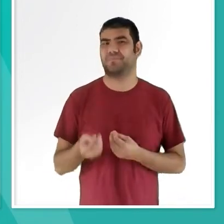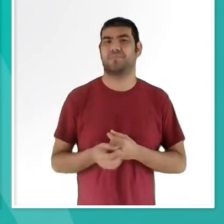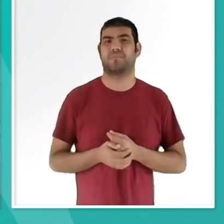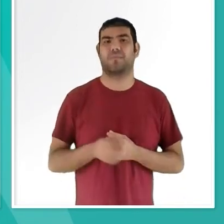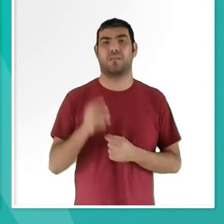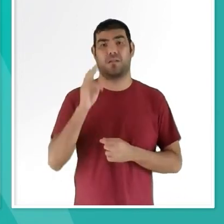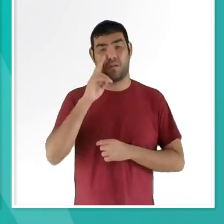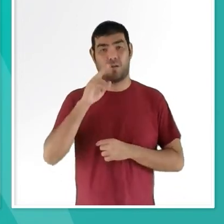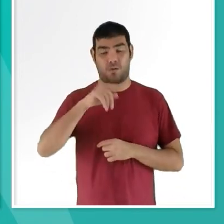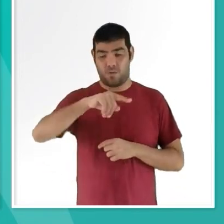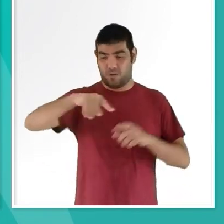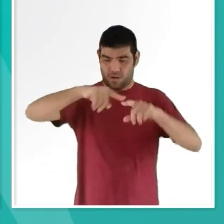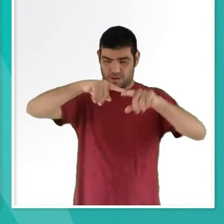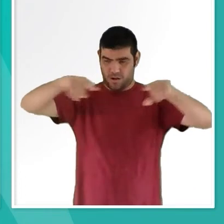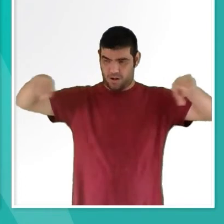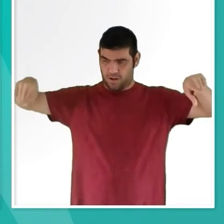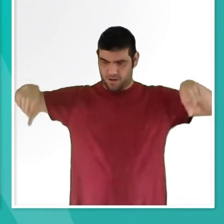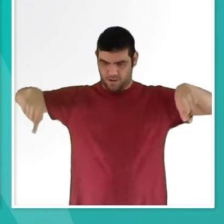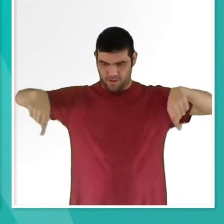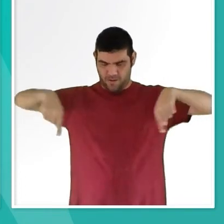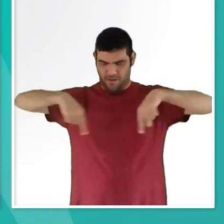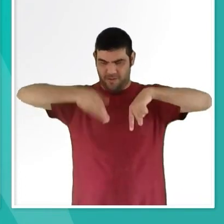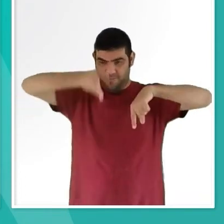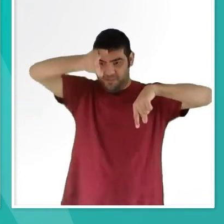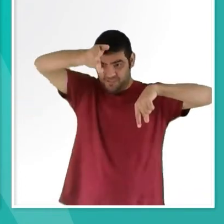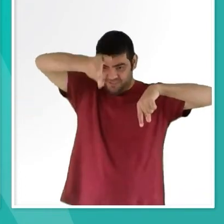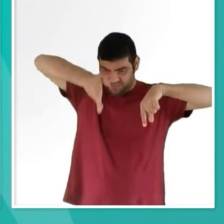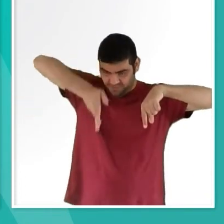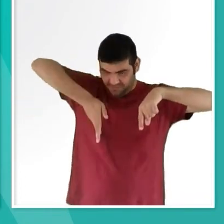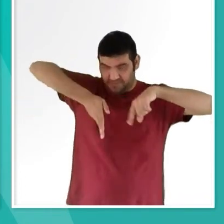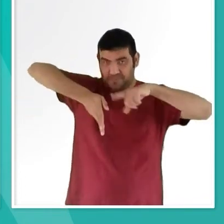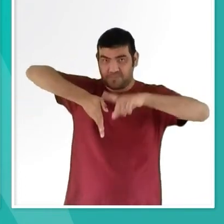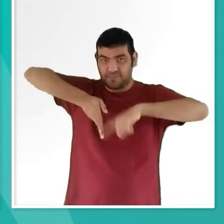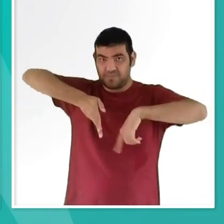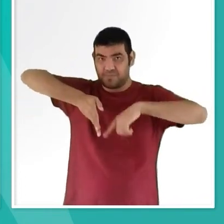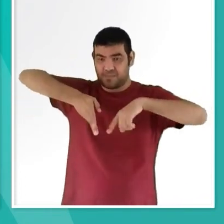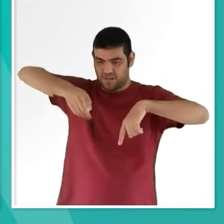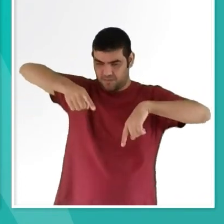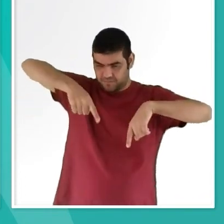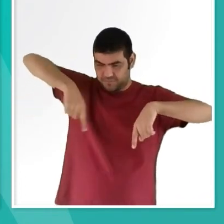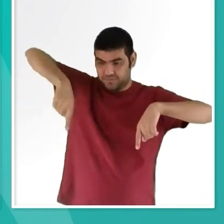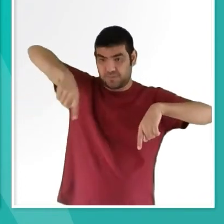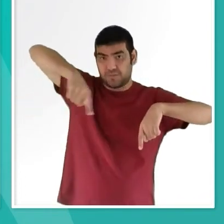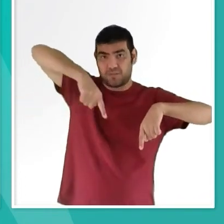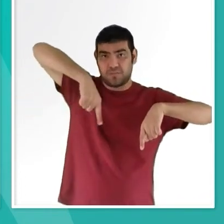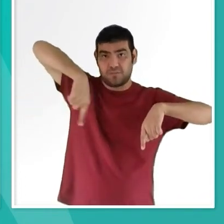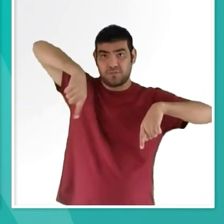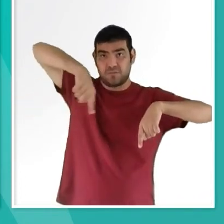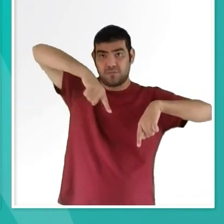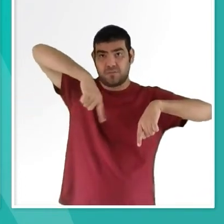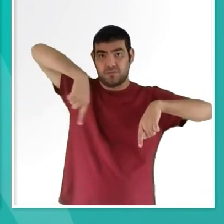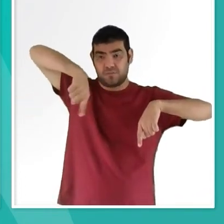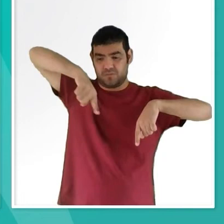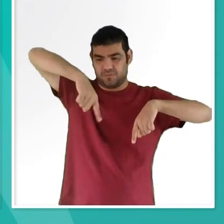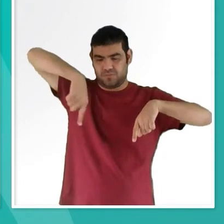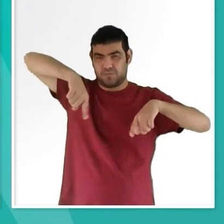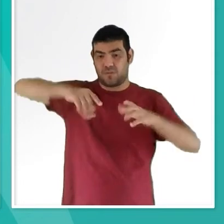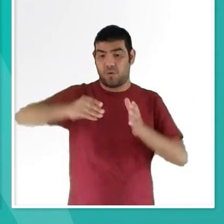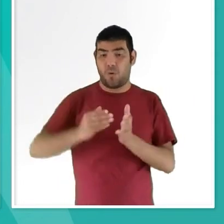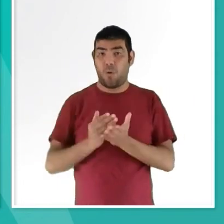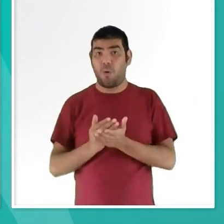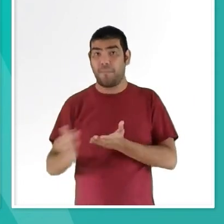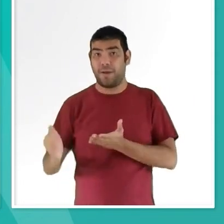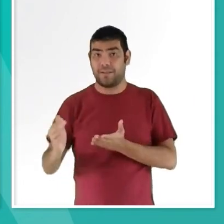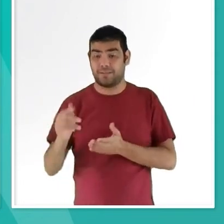por uma linha central, onde tem o círculo central também, onde começa a partida, certo? A partida sempre